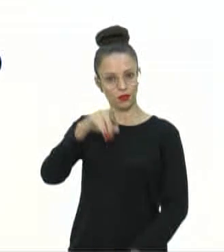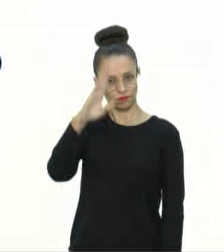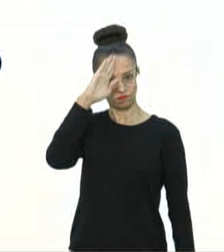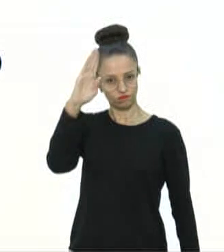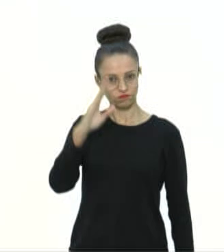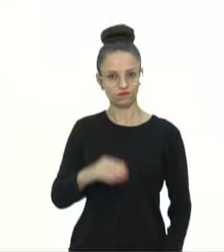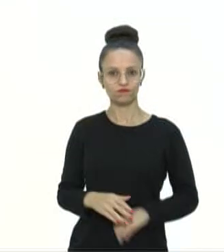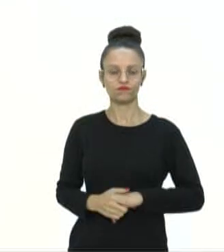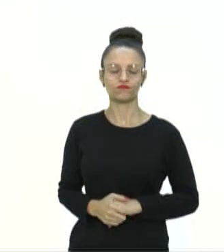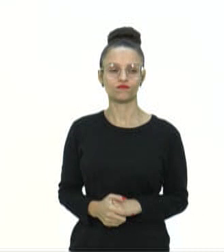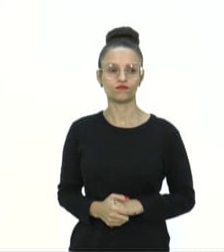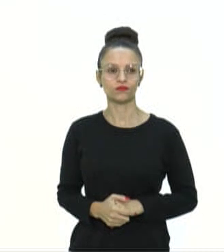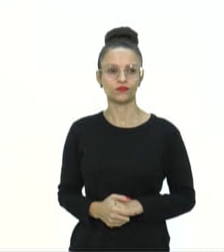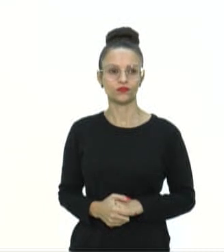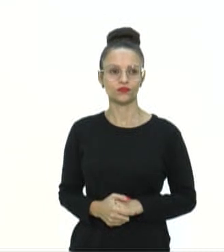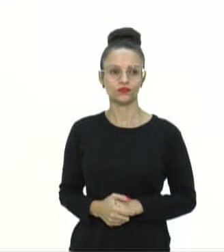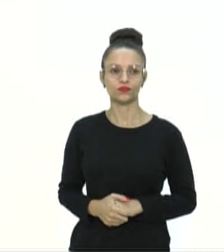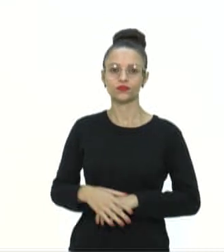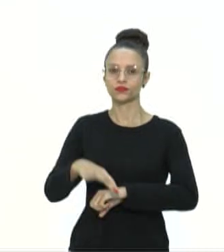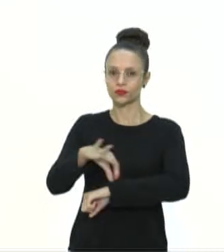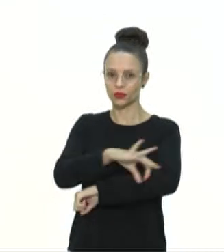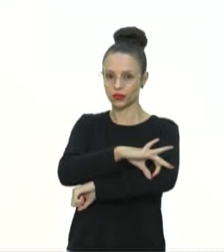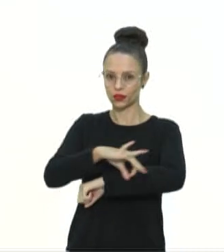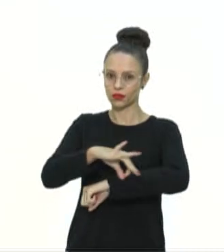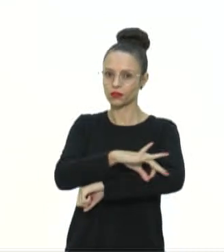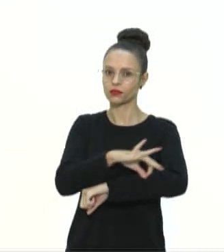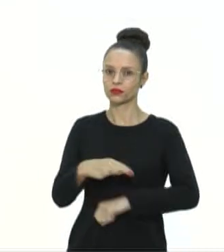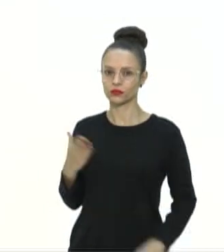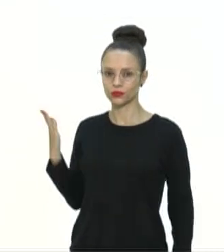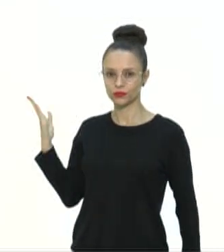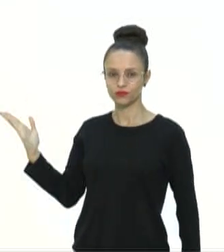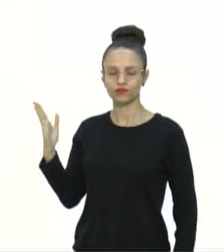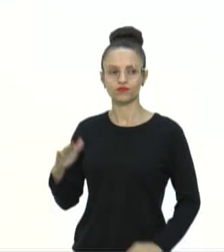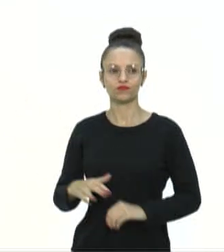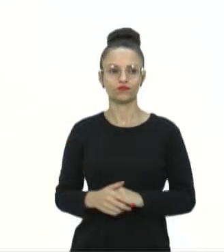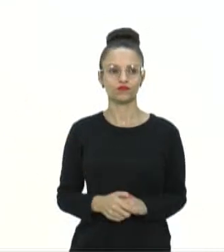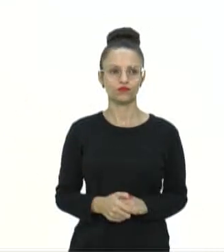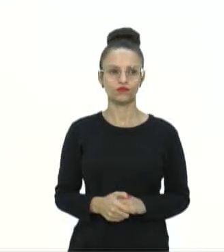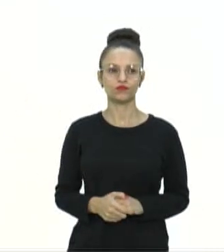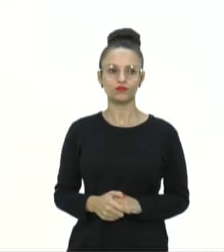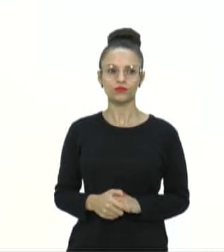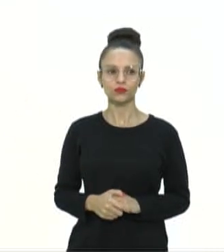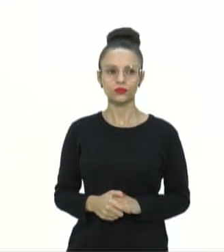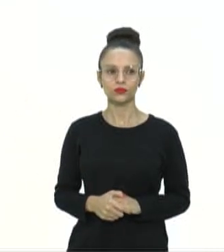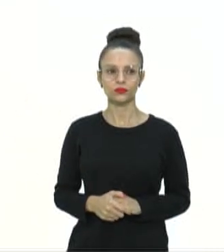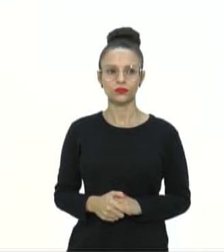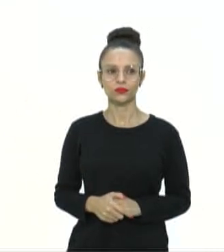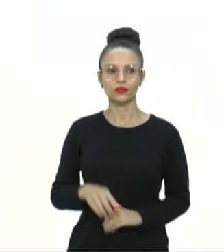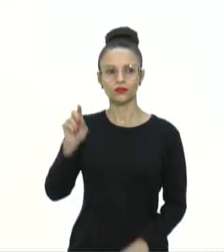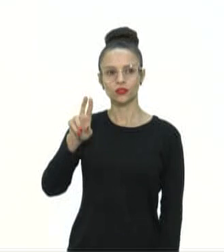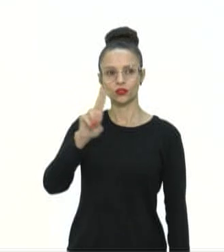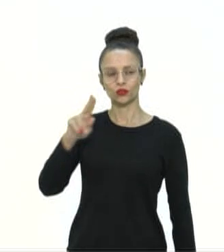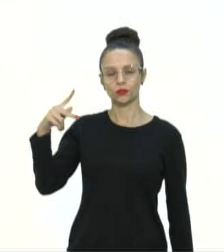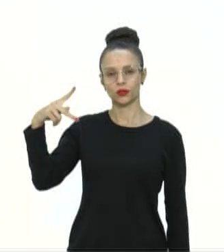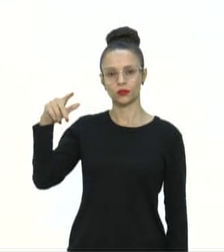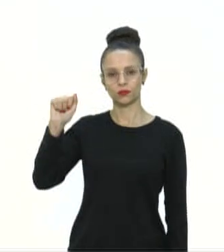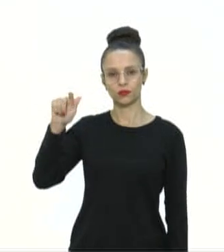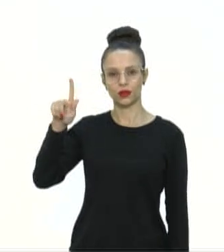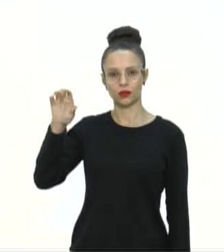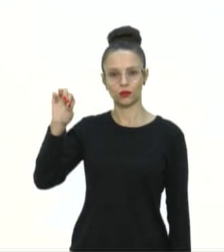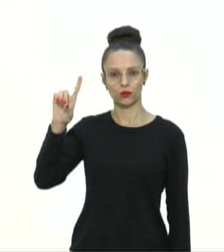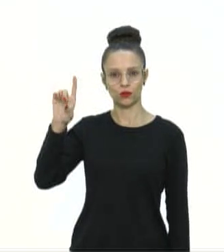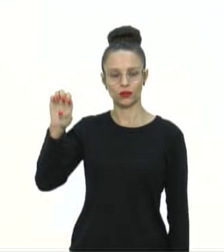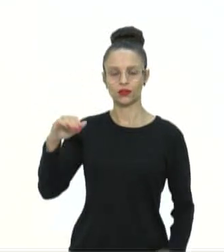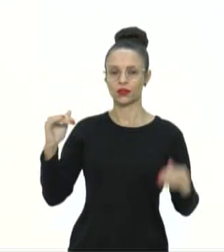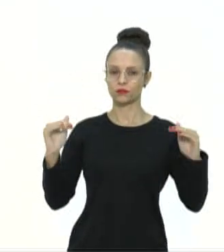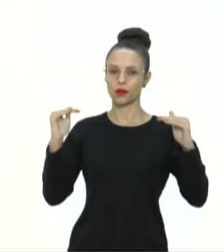cosmo. A arquitetura é conhecida como pagodes de 5 andares, né?